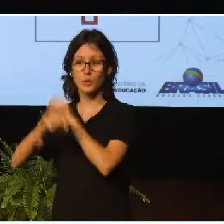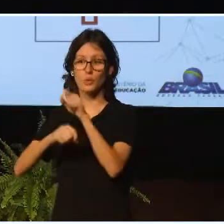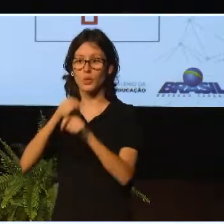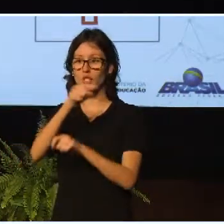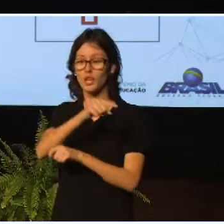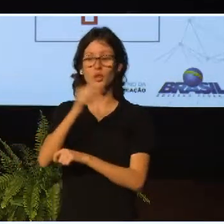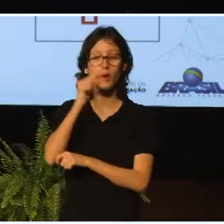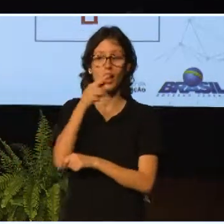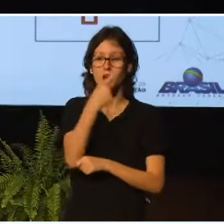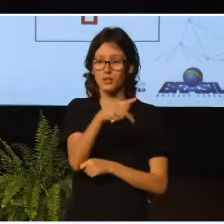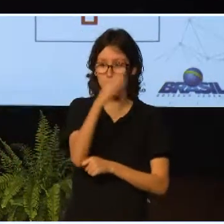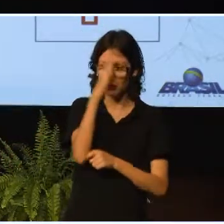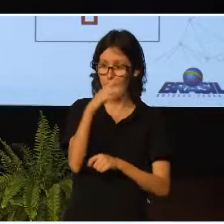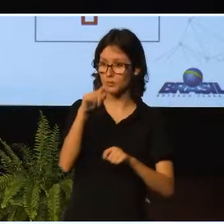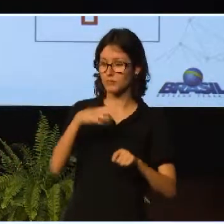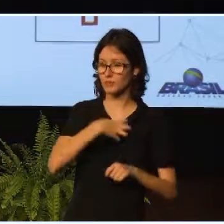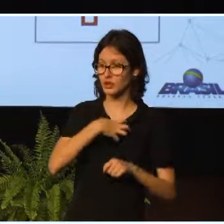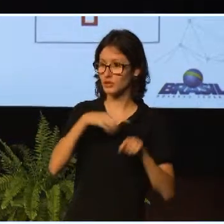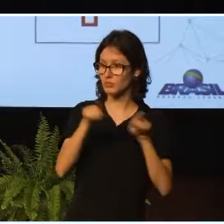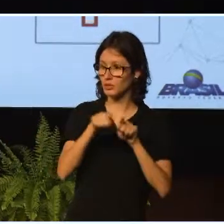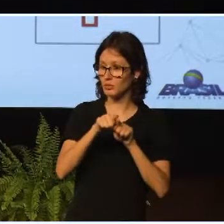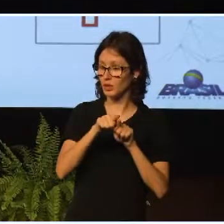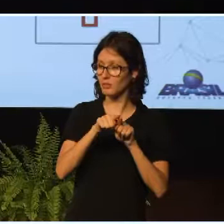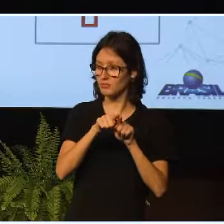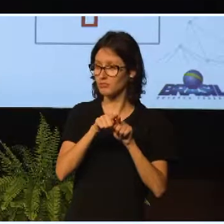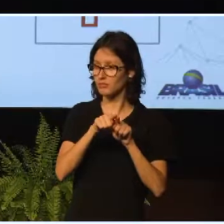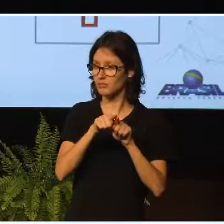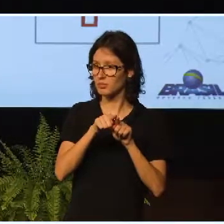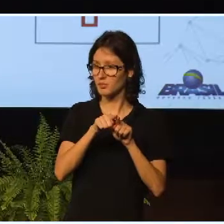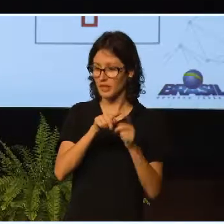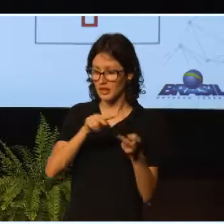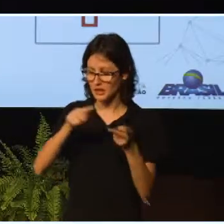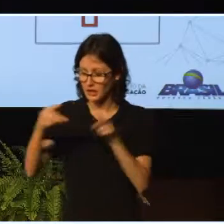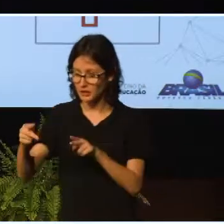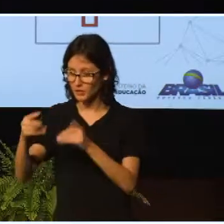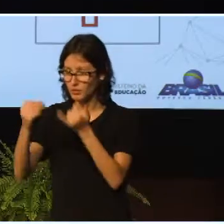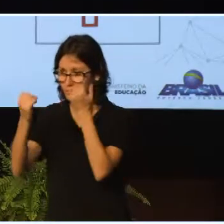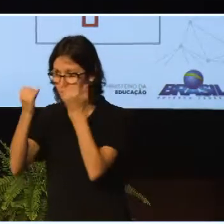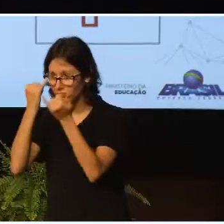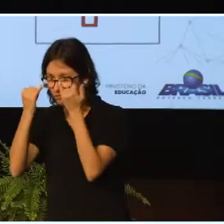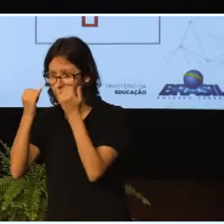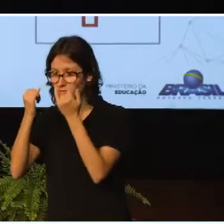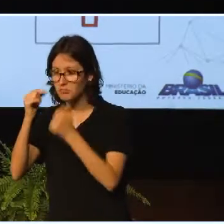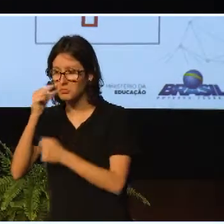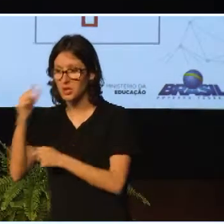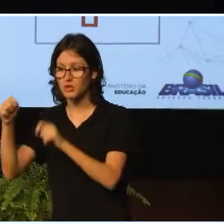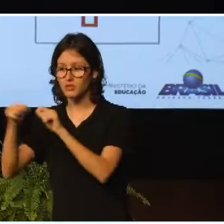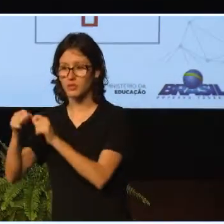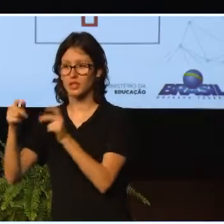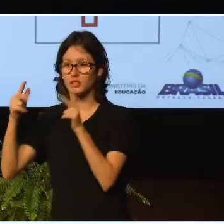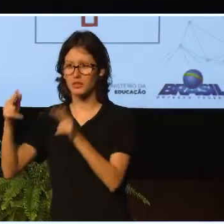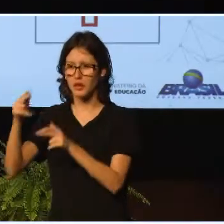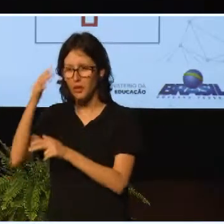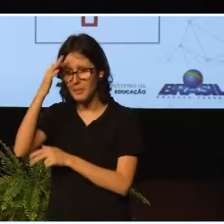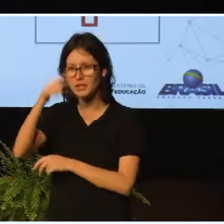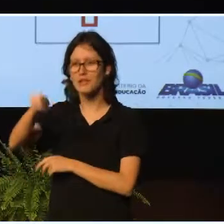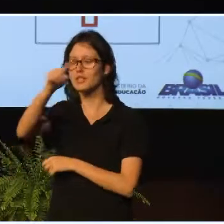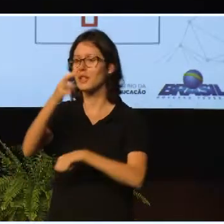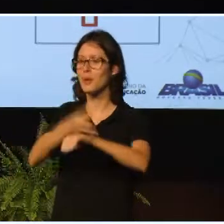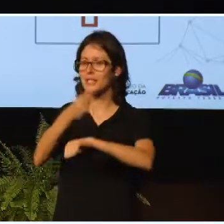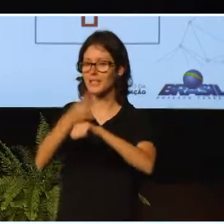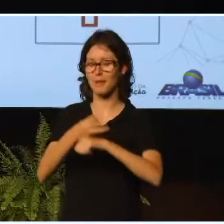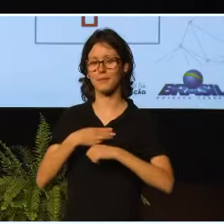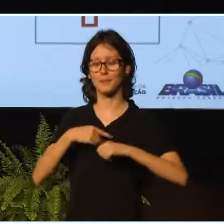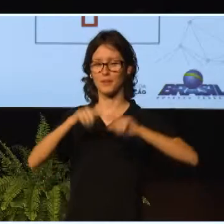que o rato aqui no Brasil sentiu de fato. Você transferiu informação. Imagina você com o seu WhatsApp